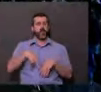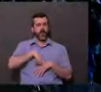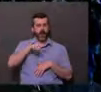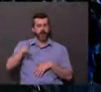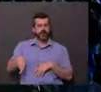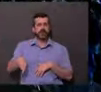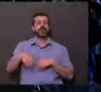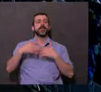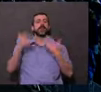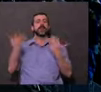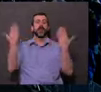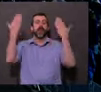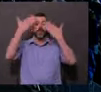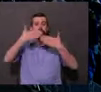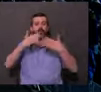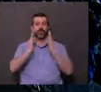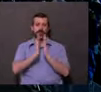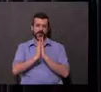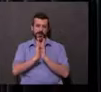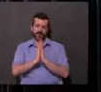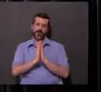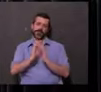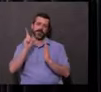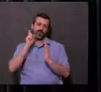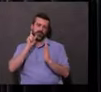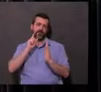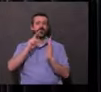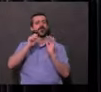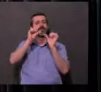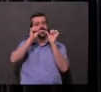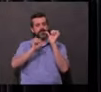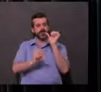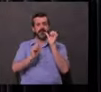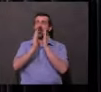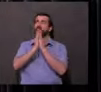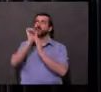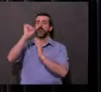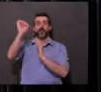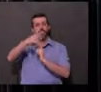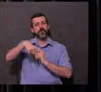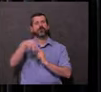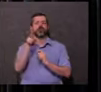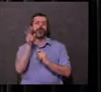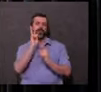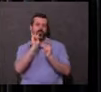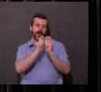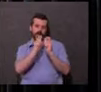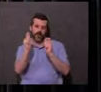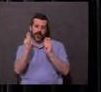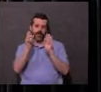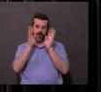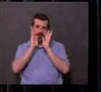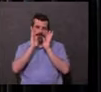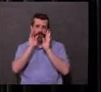fé centra-se na escuta da palavra de Deus, da palavra inspirada, que dá